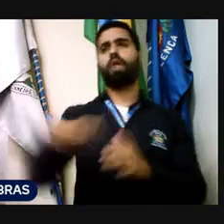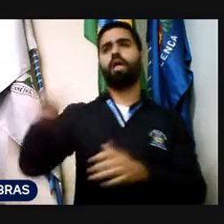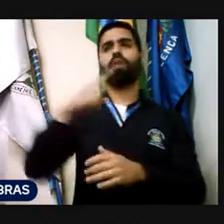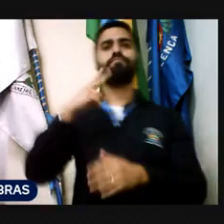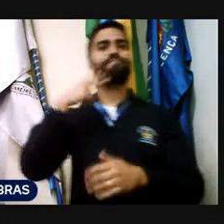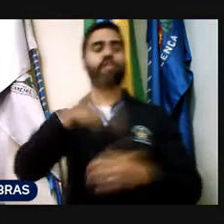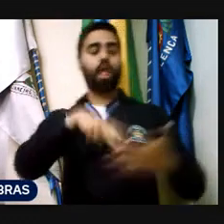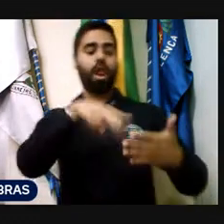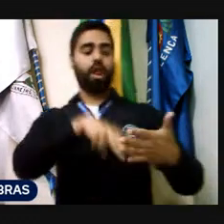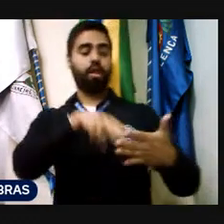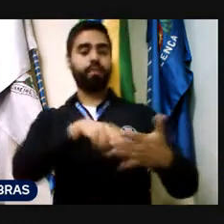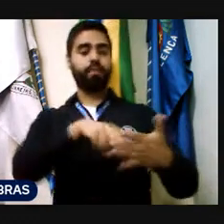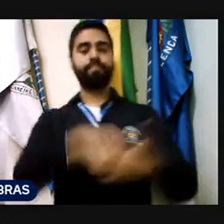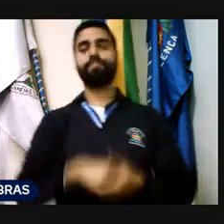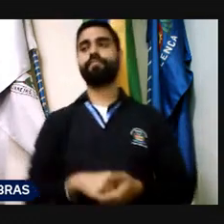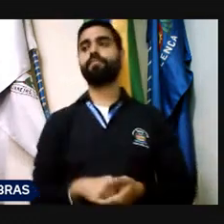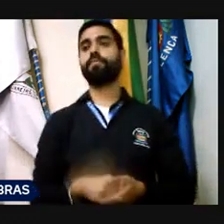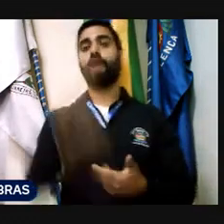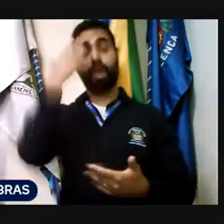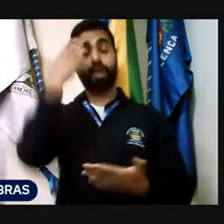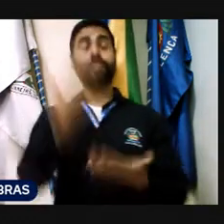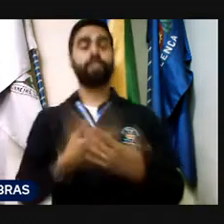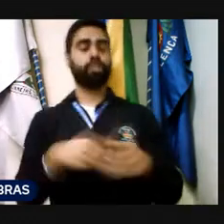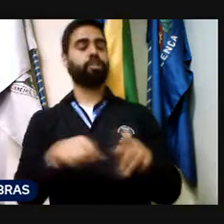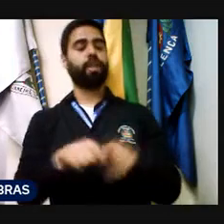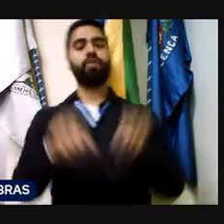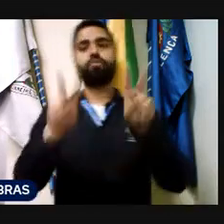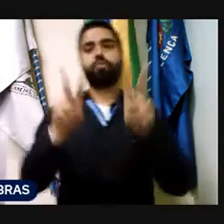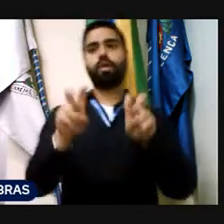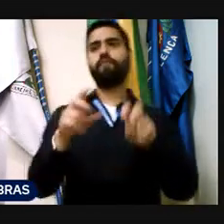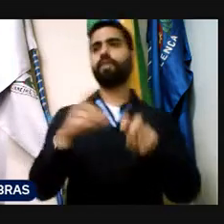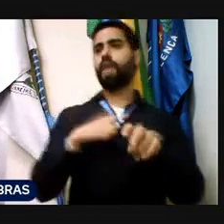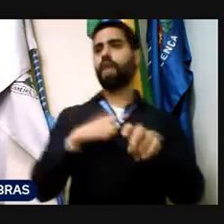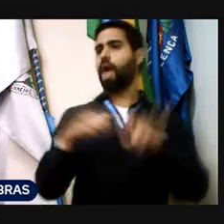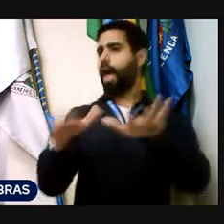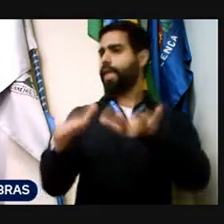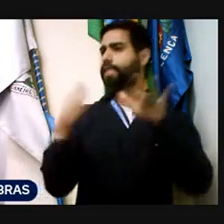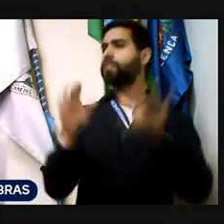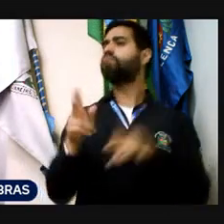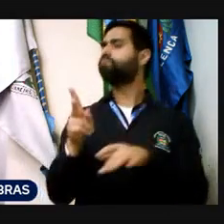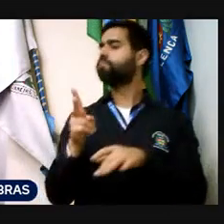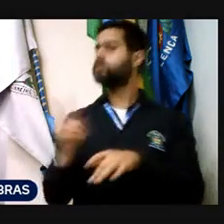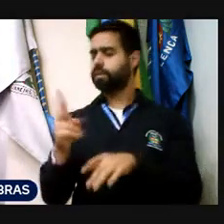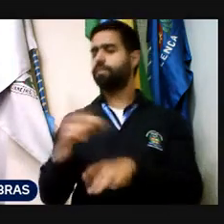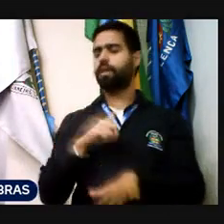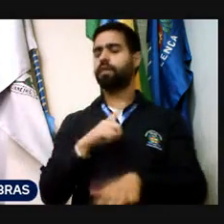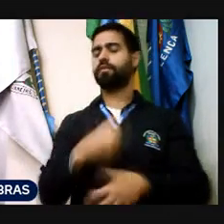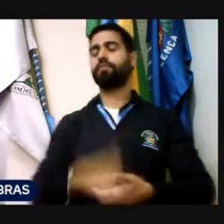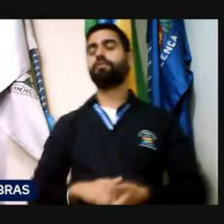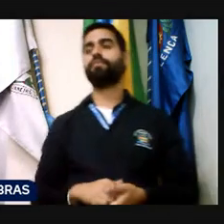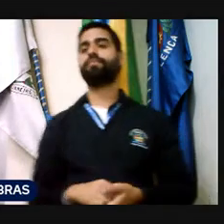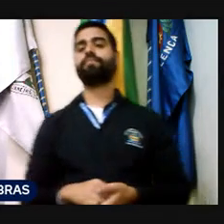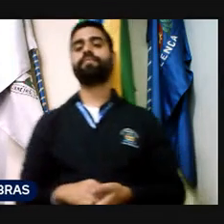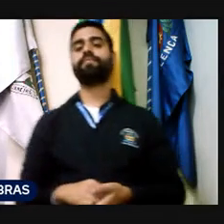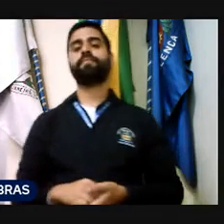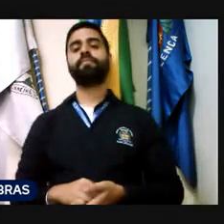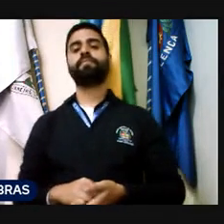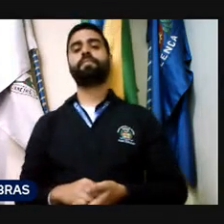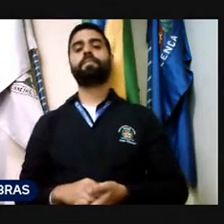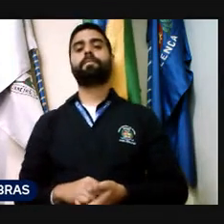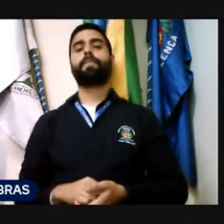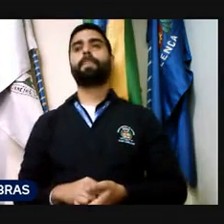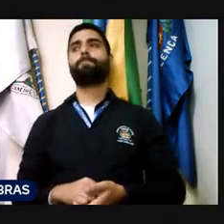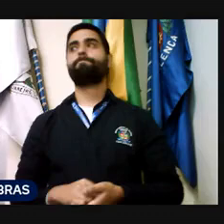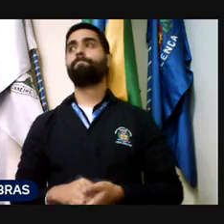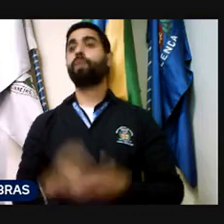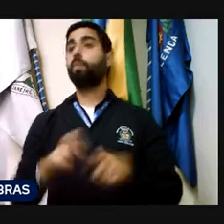Igreja Casa Legislativa. Confiante que o assunto merecerá a voz dos vereadores, habitual atenção com que trata as matérias do nosso município, o